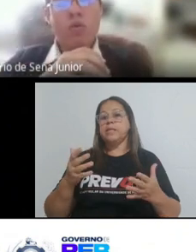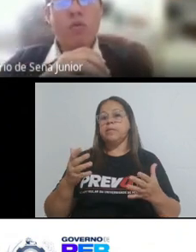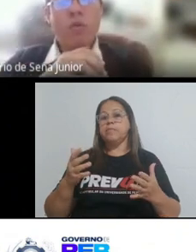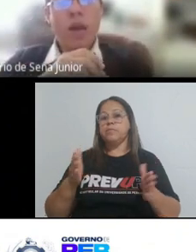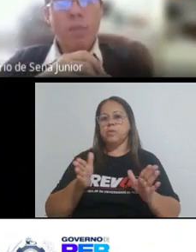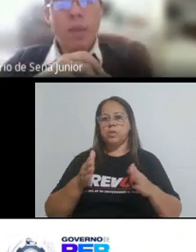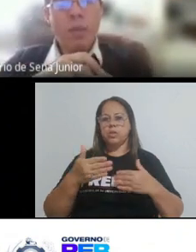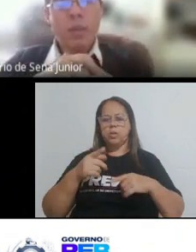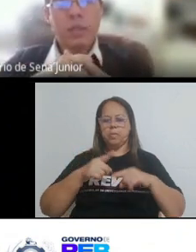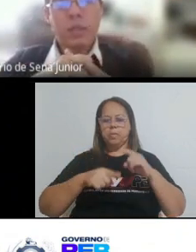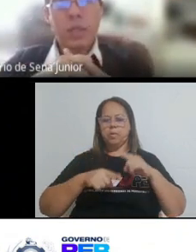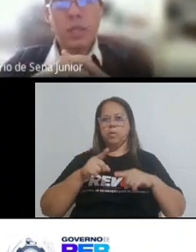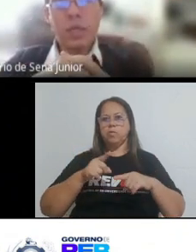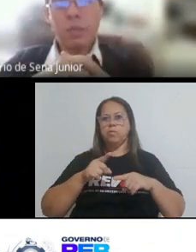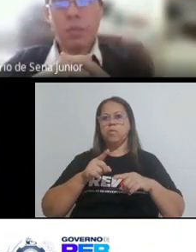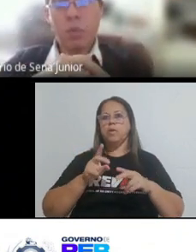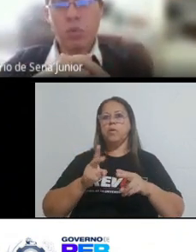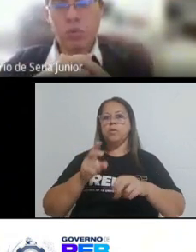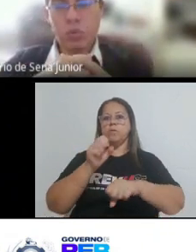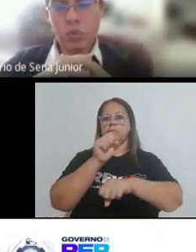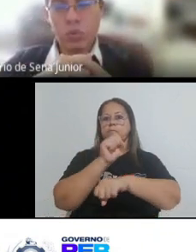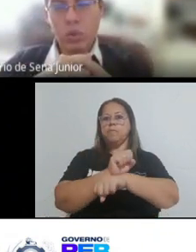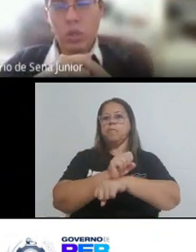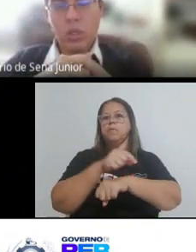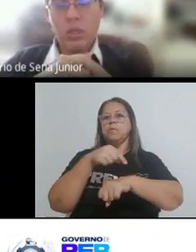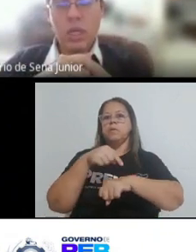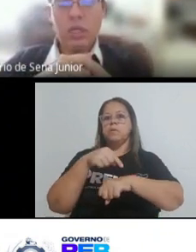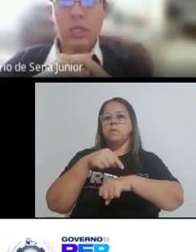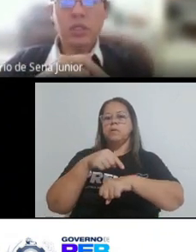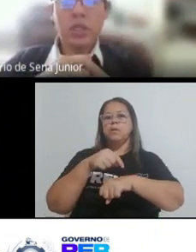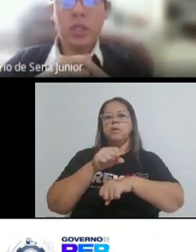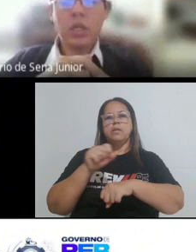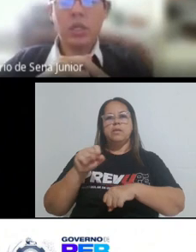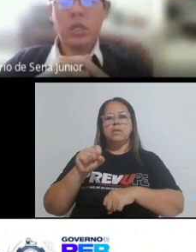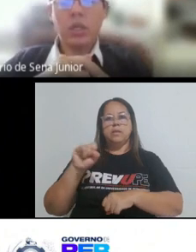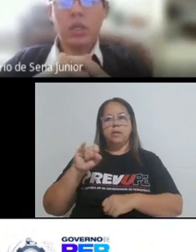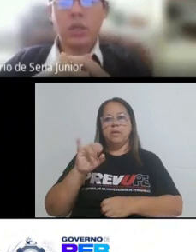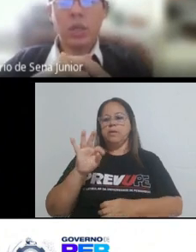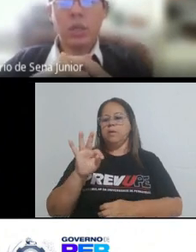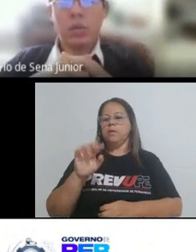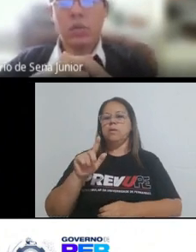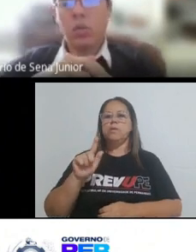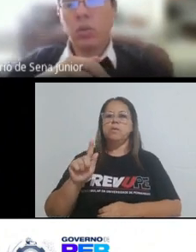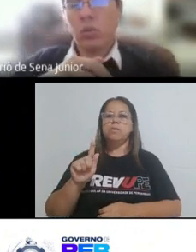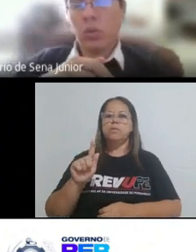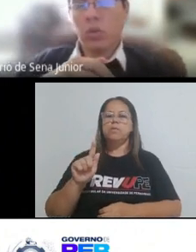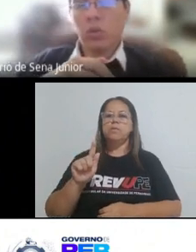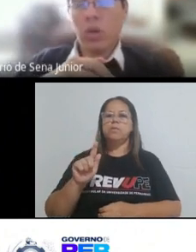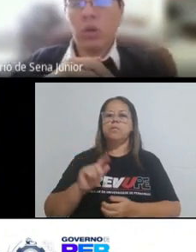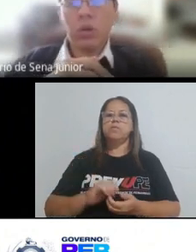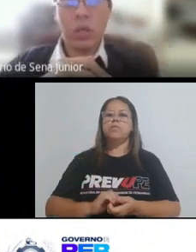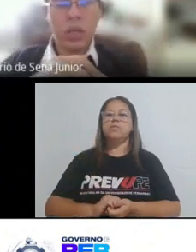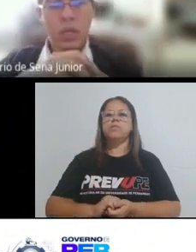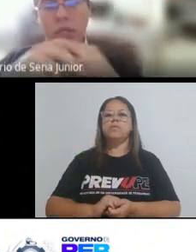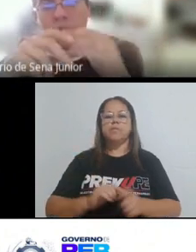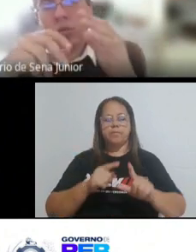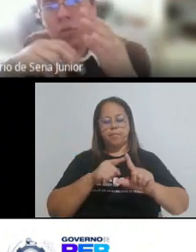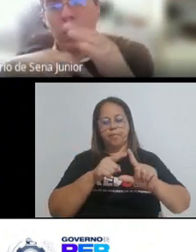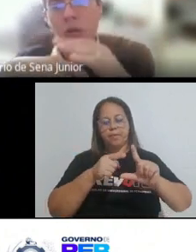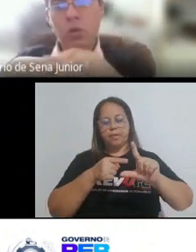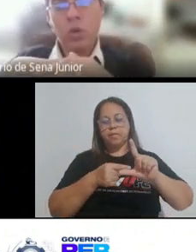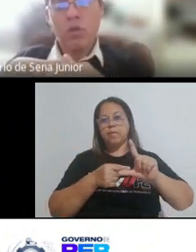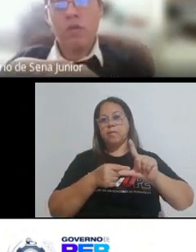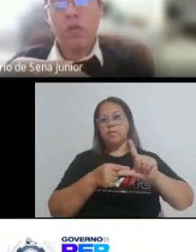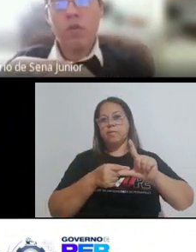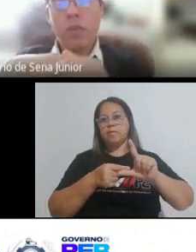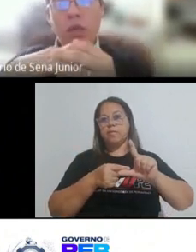vai permanecer em repouso se a tangente do ângulo de inclinação do